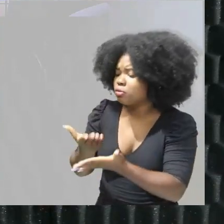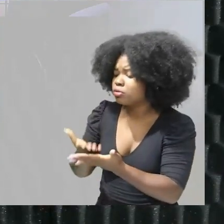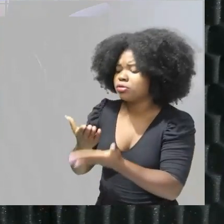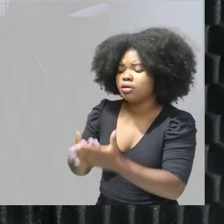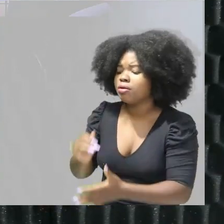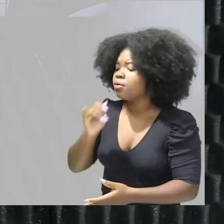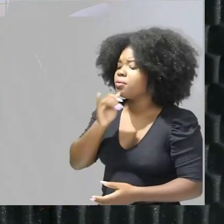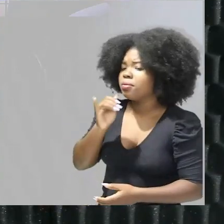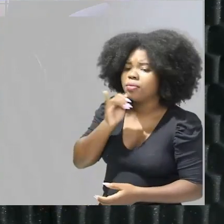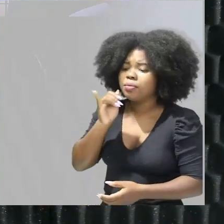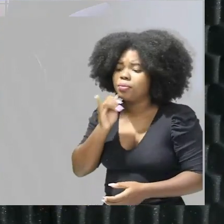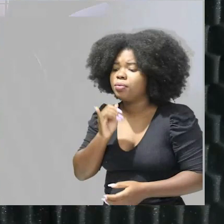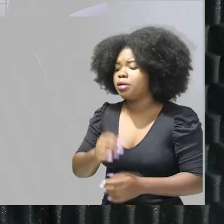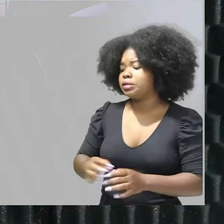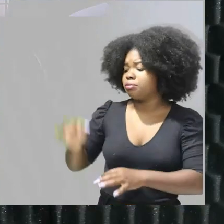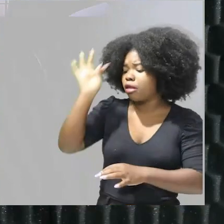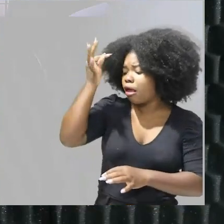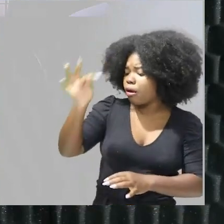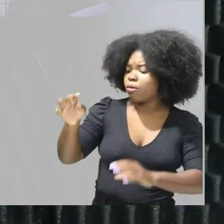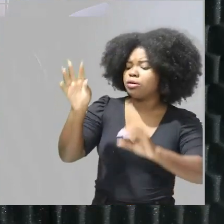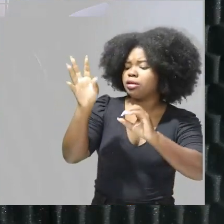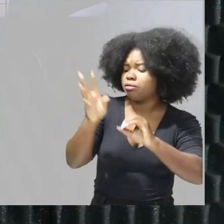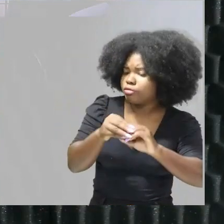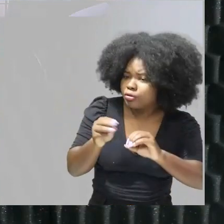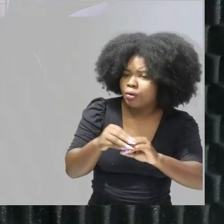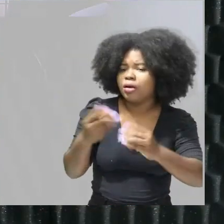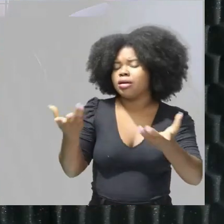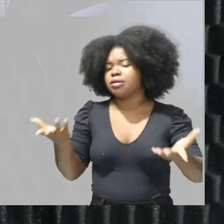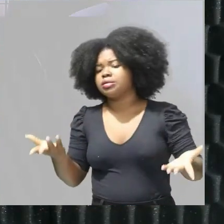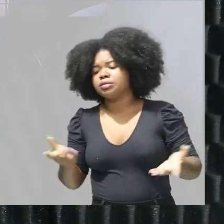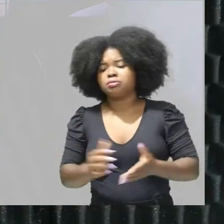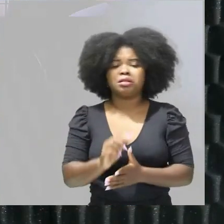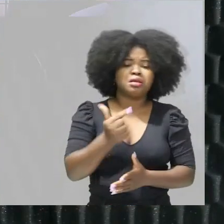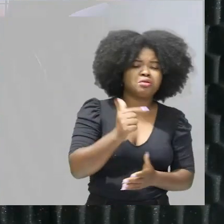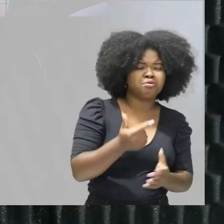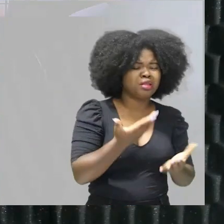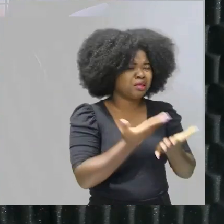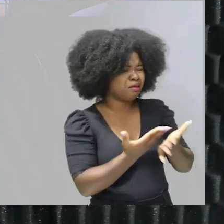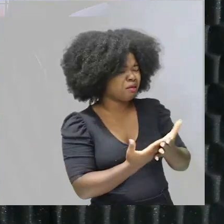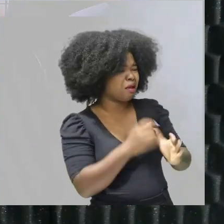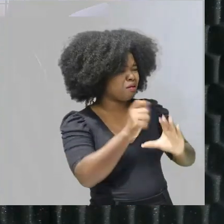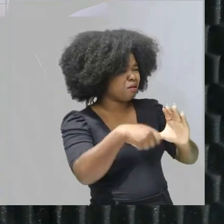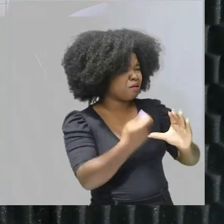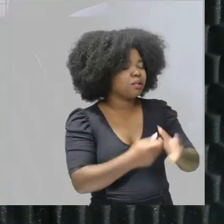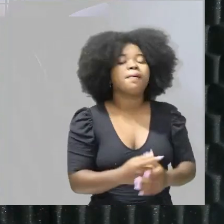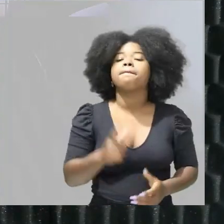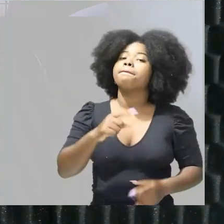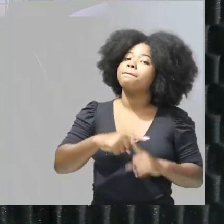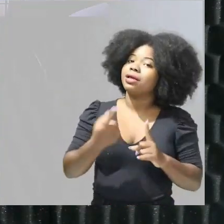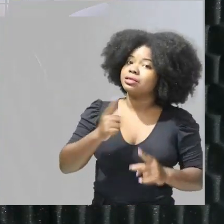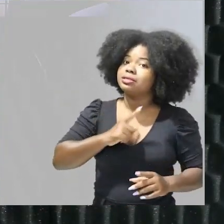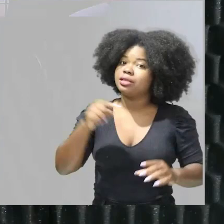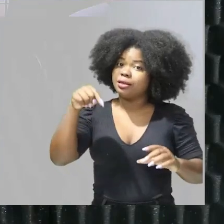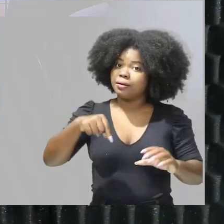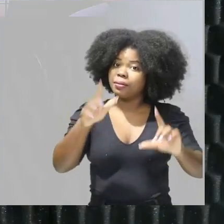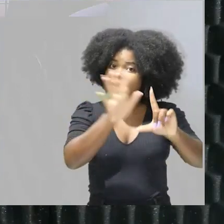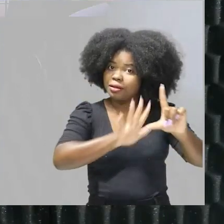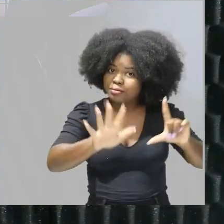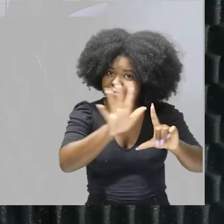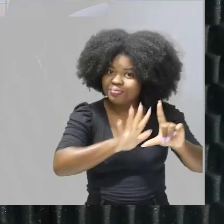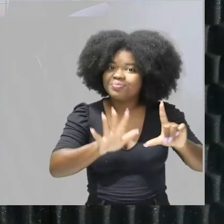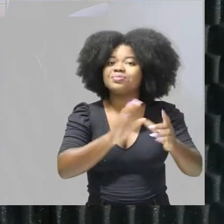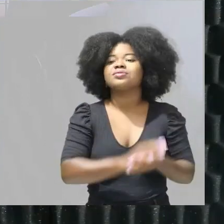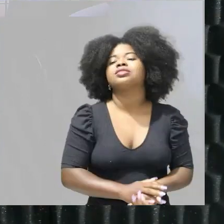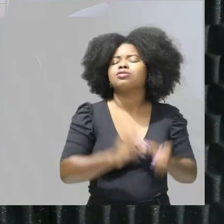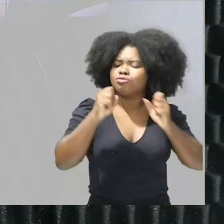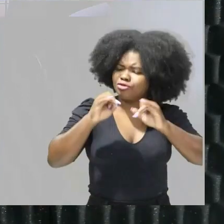do conhecimento epistemologia conhecimento e aí não tem pois tem uma aula aqui no portal Gonçalves Dias que eu assisti do professor André manda para ele